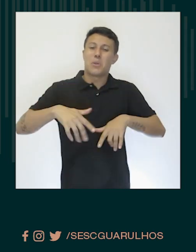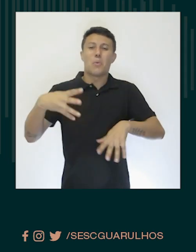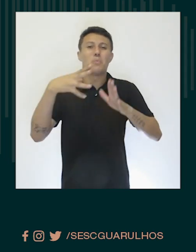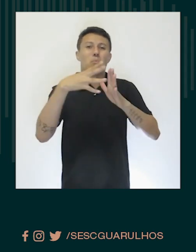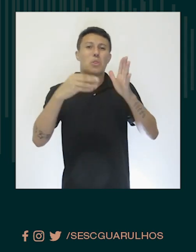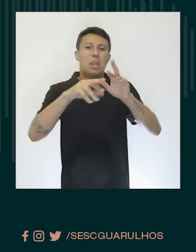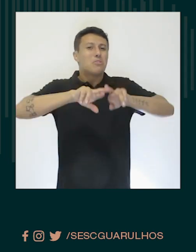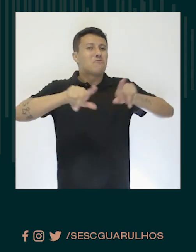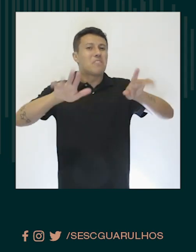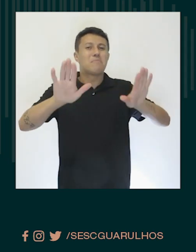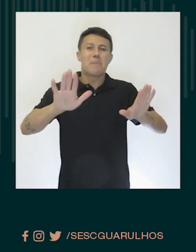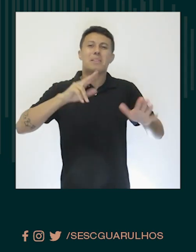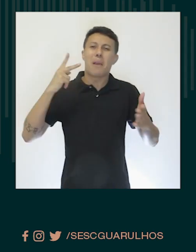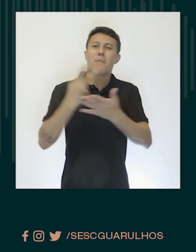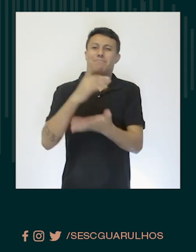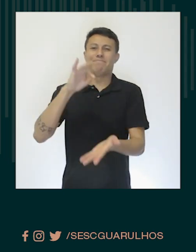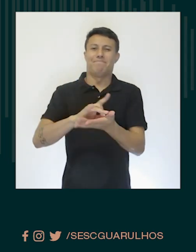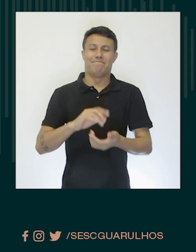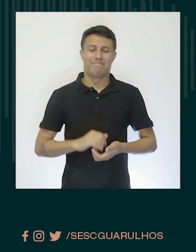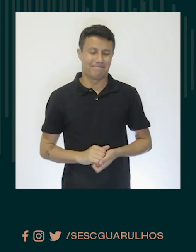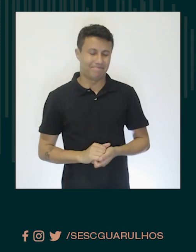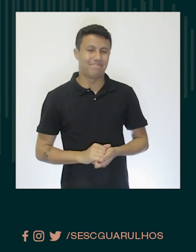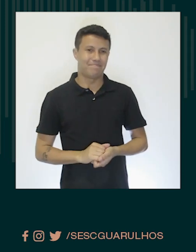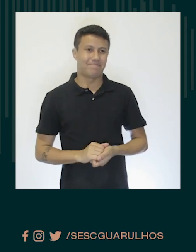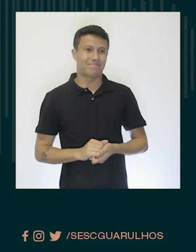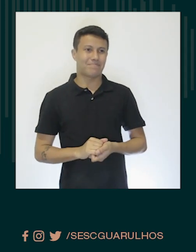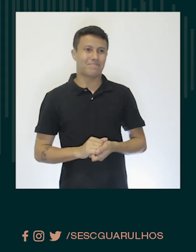formato diferente, mas fazendo a coisa acontecer.